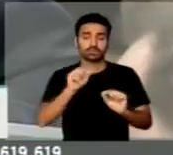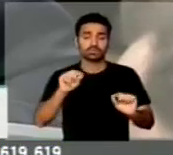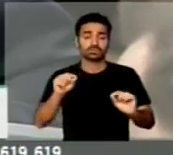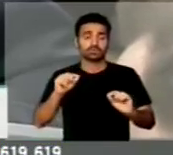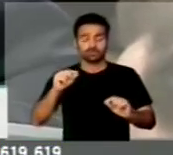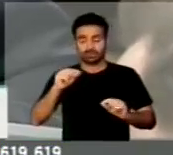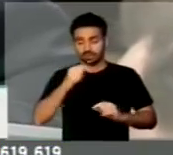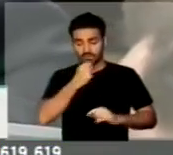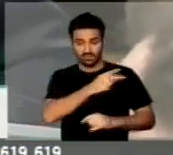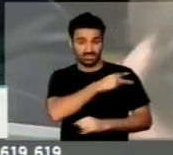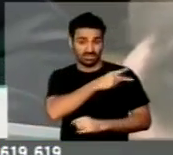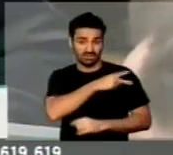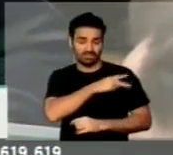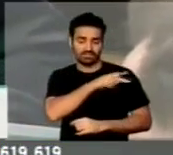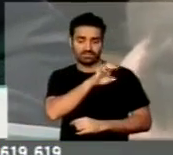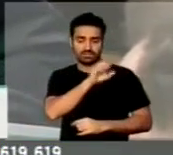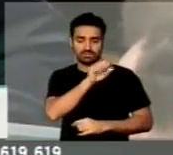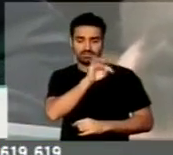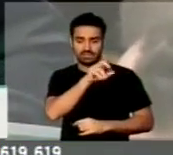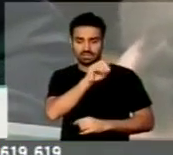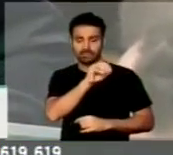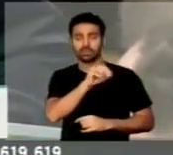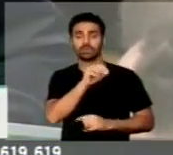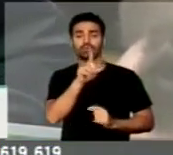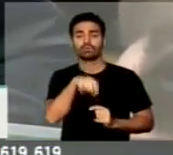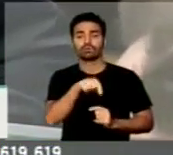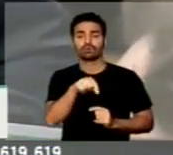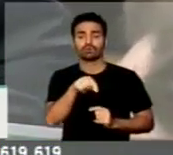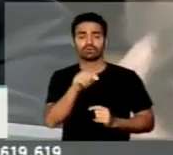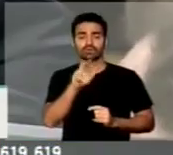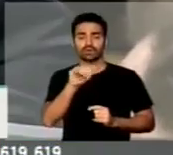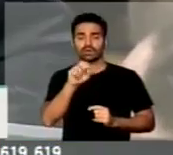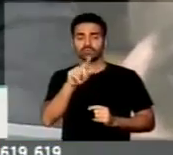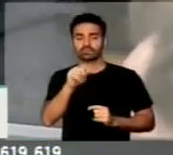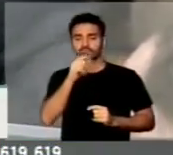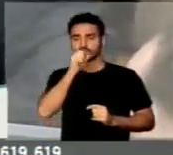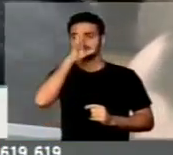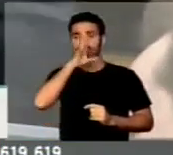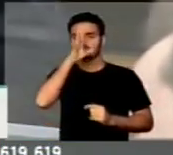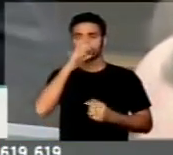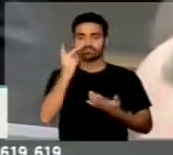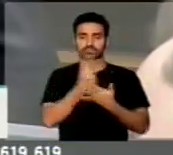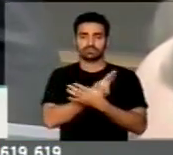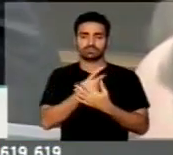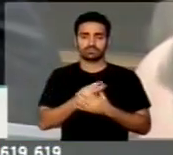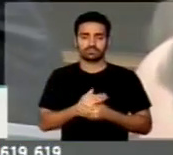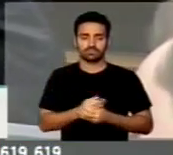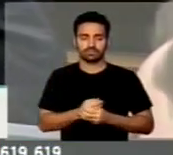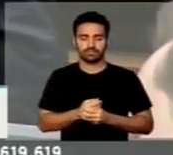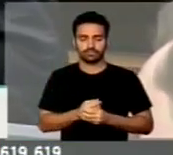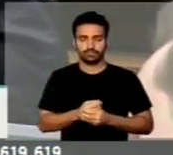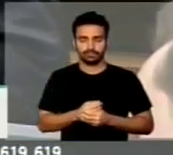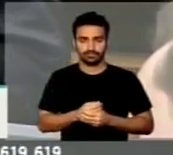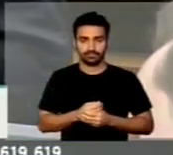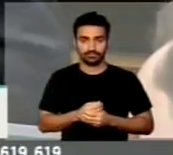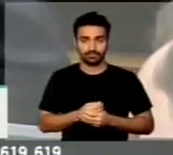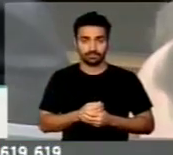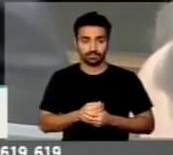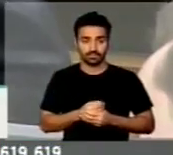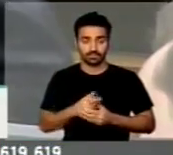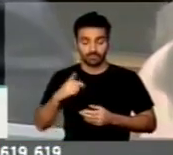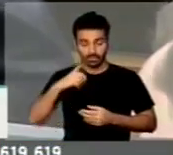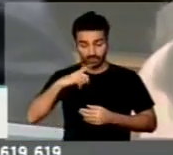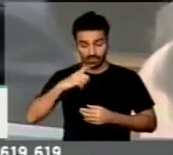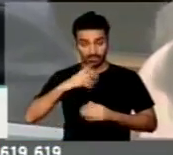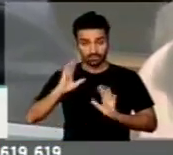chefe de Estado à persecução penal deriva da cláusula constitucional exorbitante, ou seja, há uma lógica